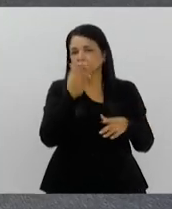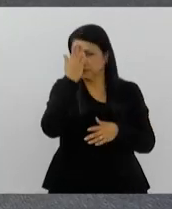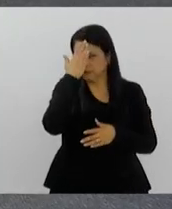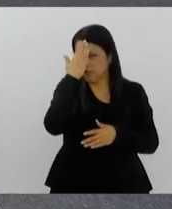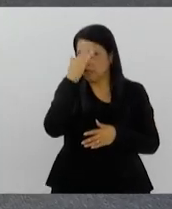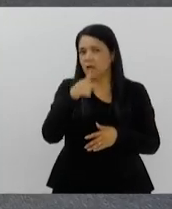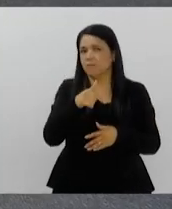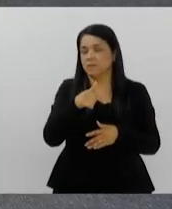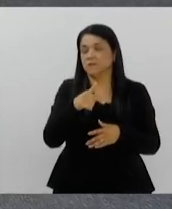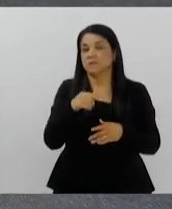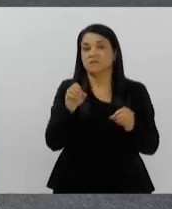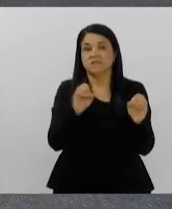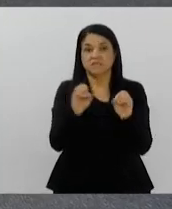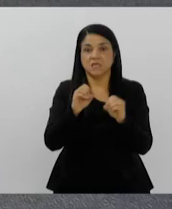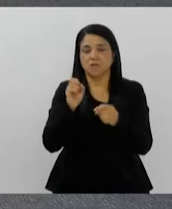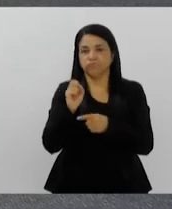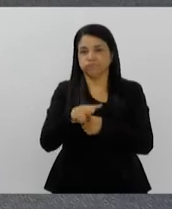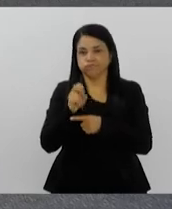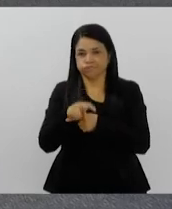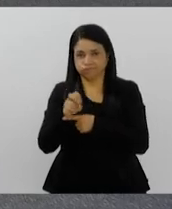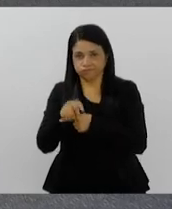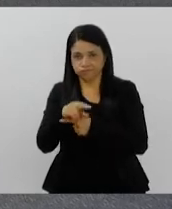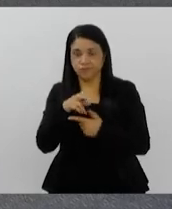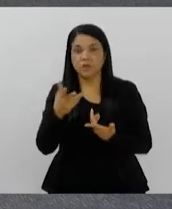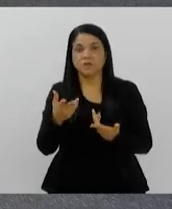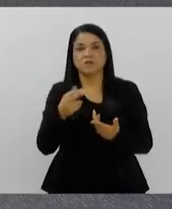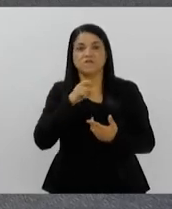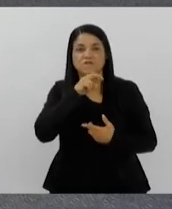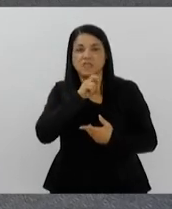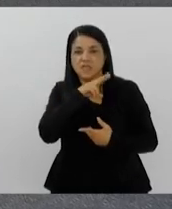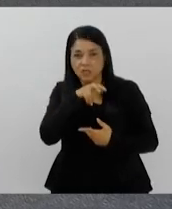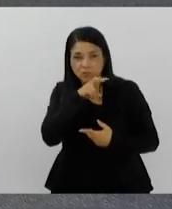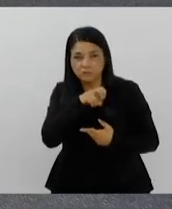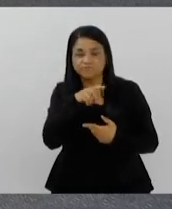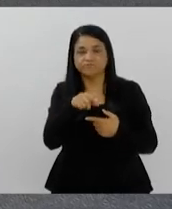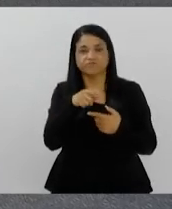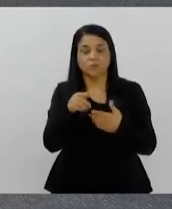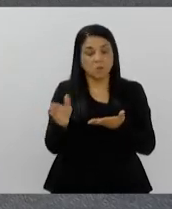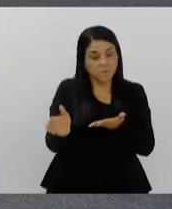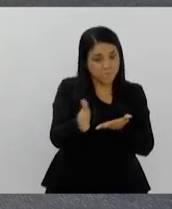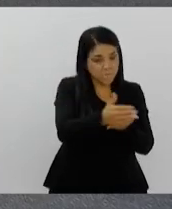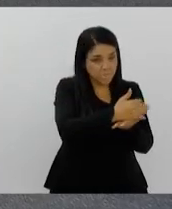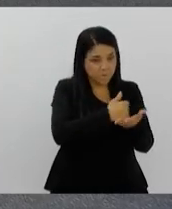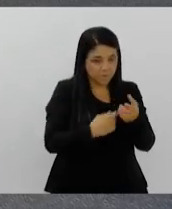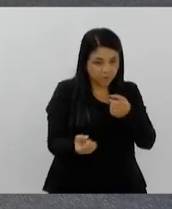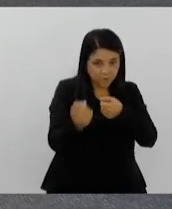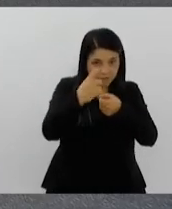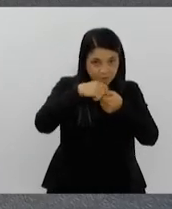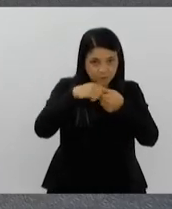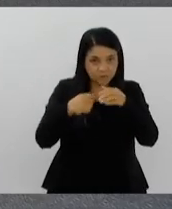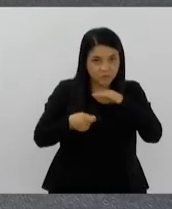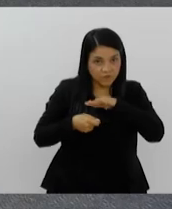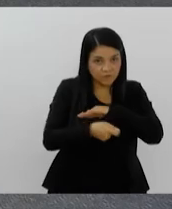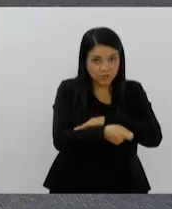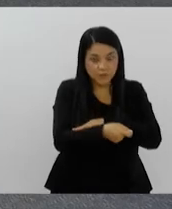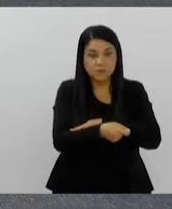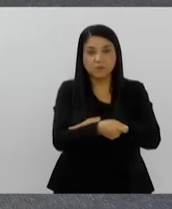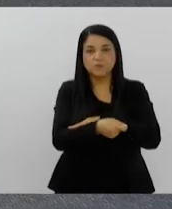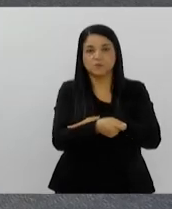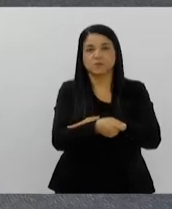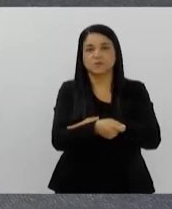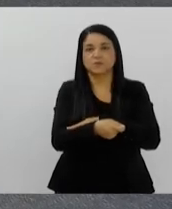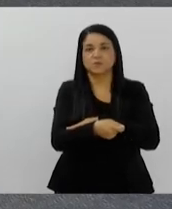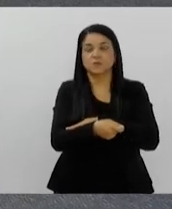sem agrotóxico, né, que quanto maior o retorno do capital em investimento, maior